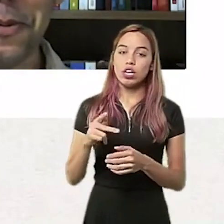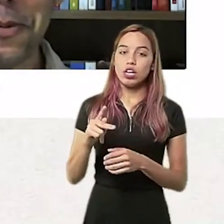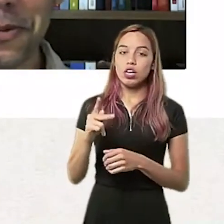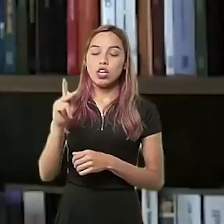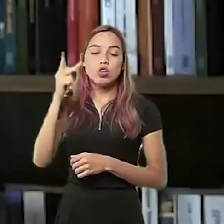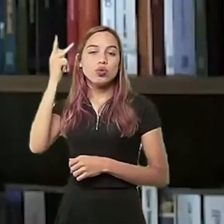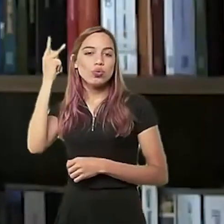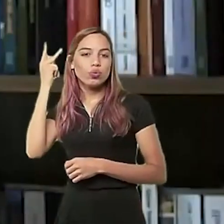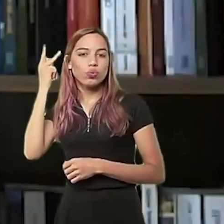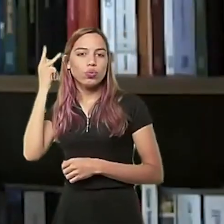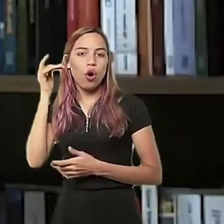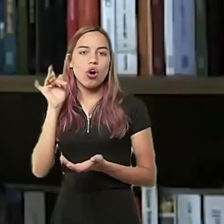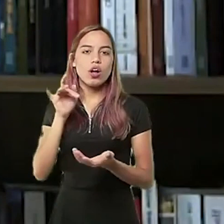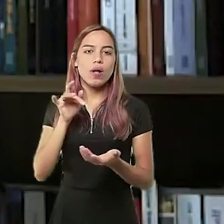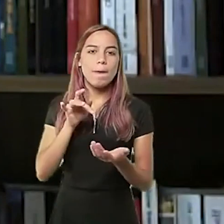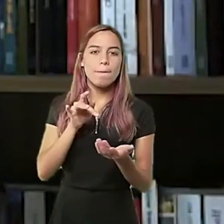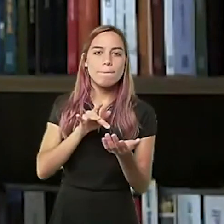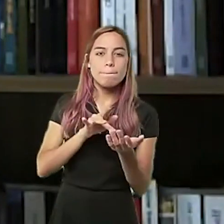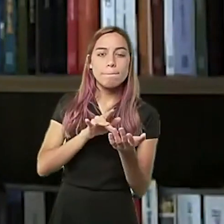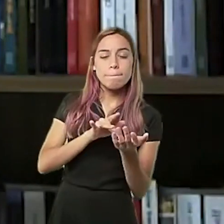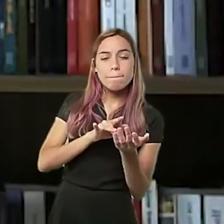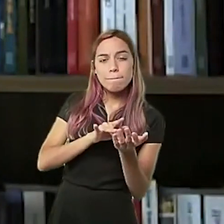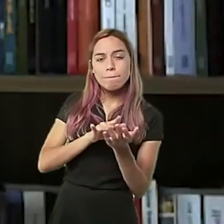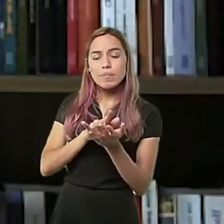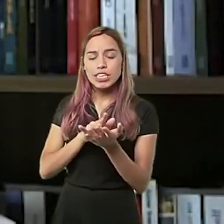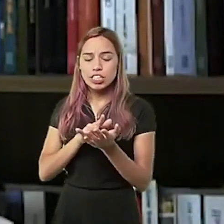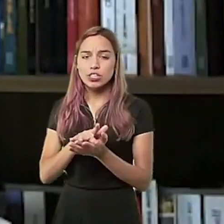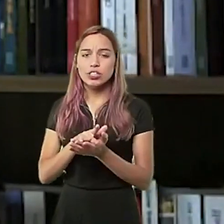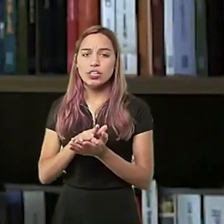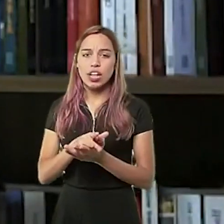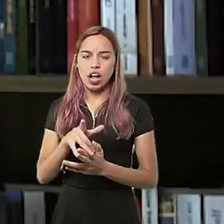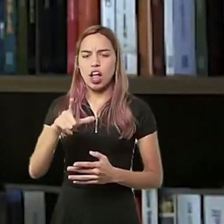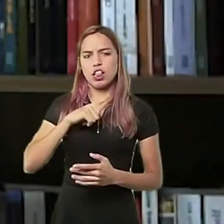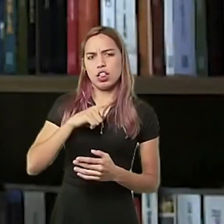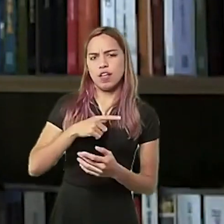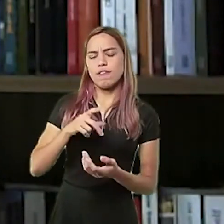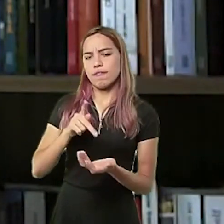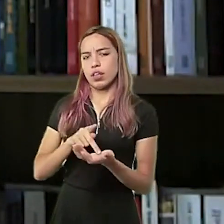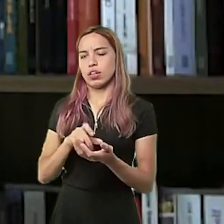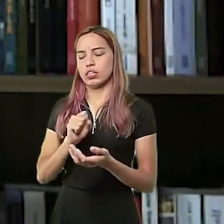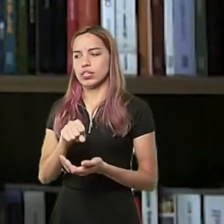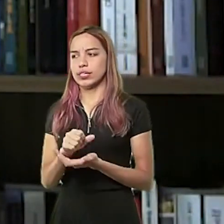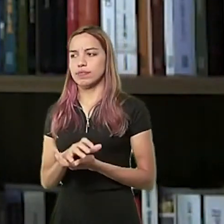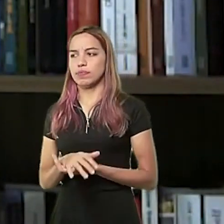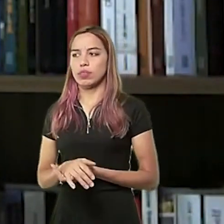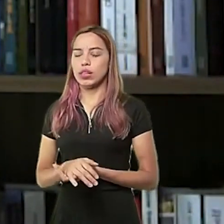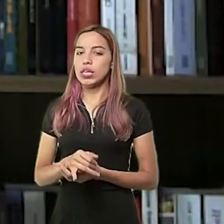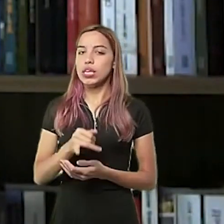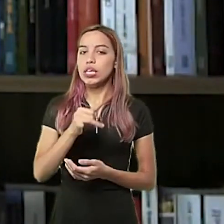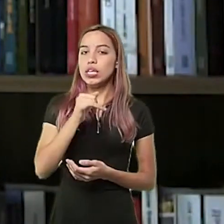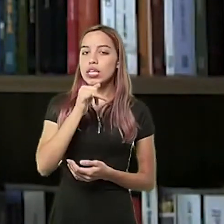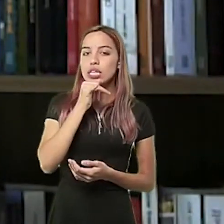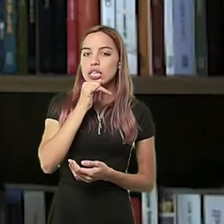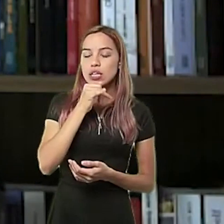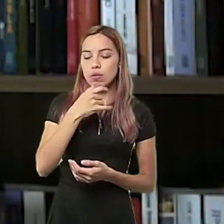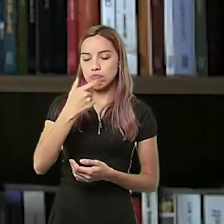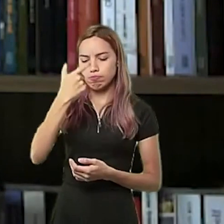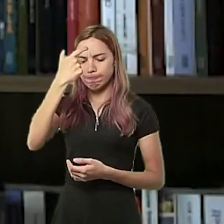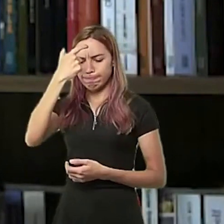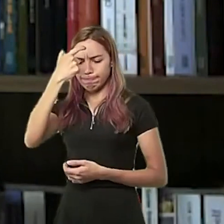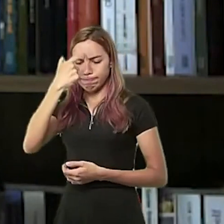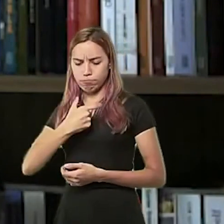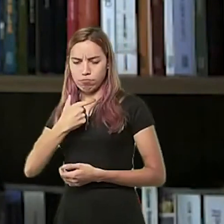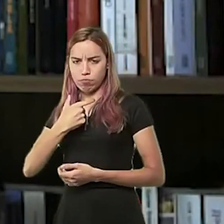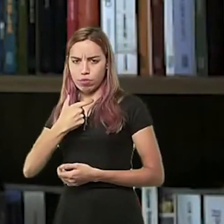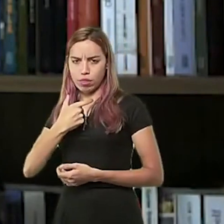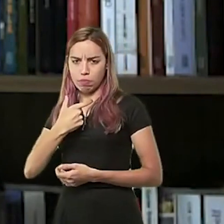confronto com o mundo, dessa fricção entre a gente, né, o nosso eu e o eu do outro, o eu do